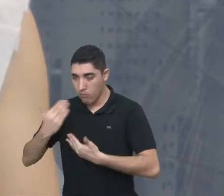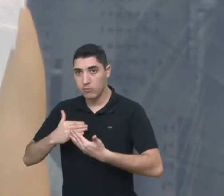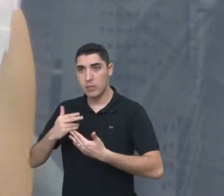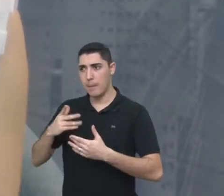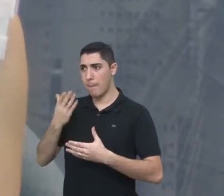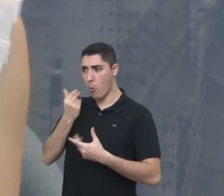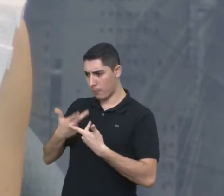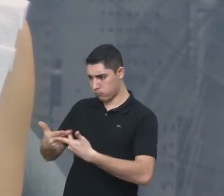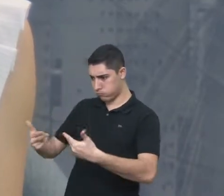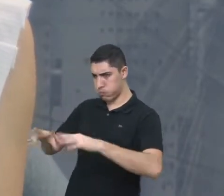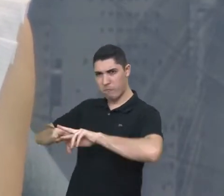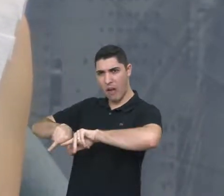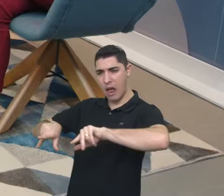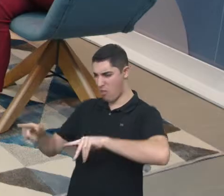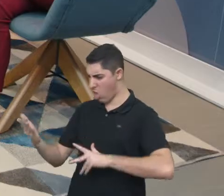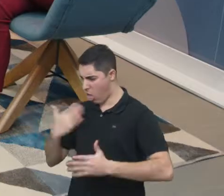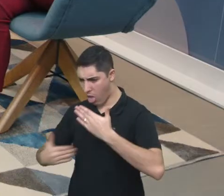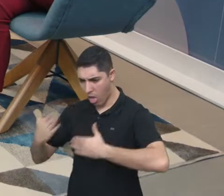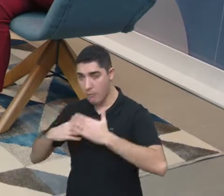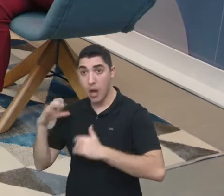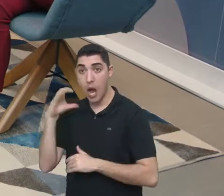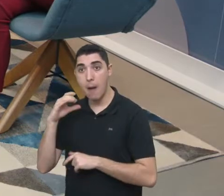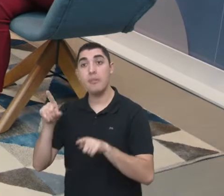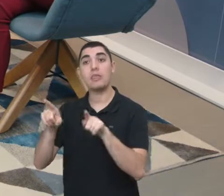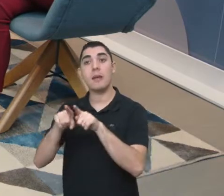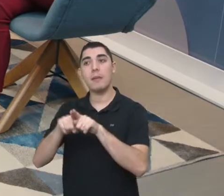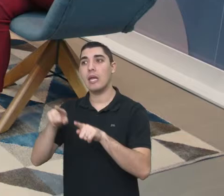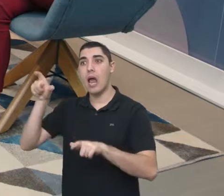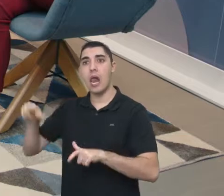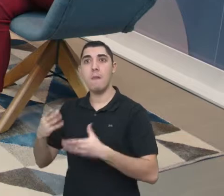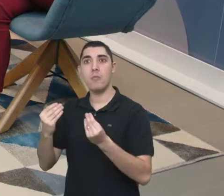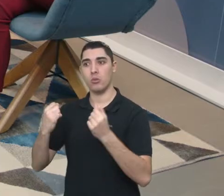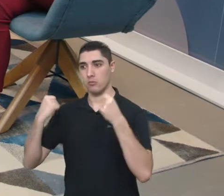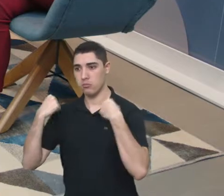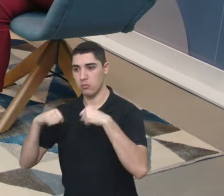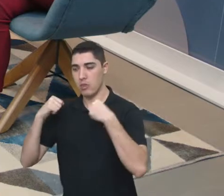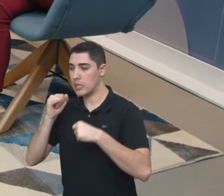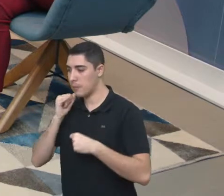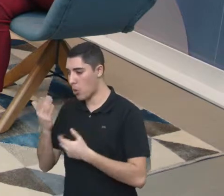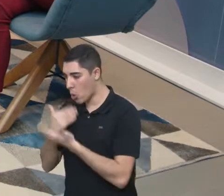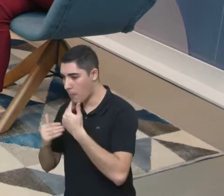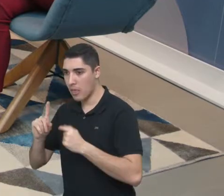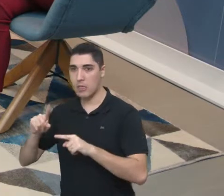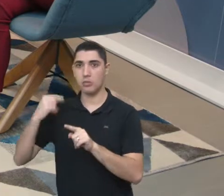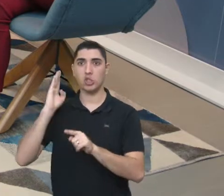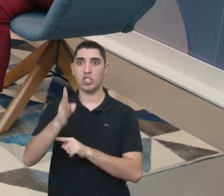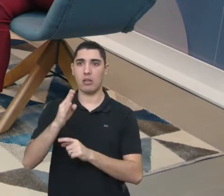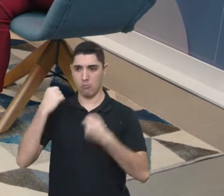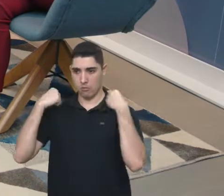grande quantidade de comida, fazer exercício físico em excesso depois que comeu, é um